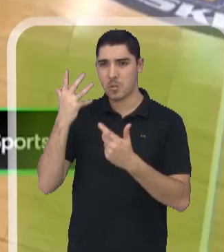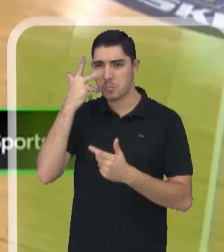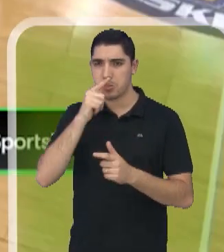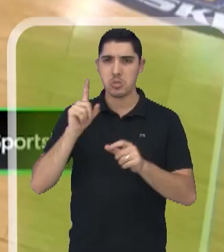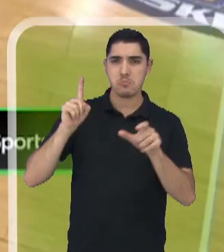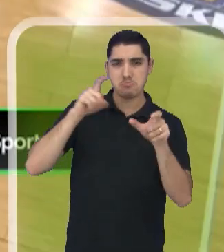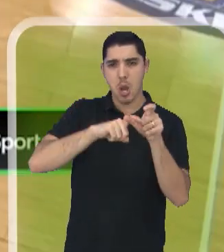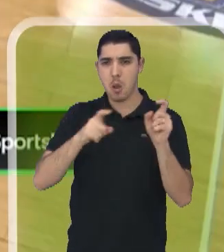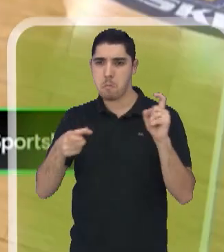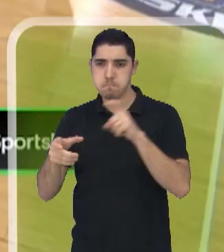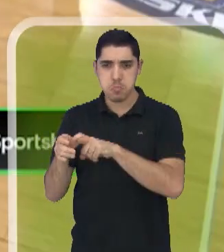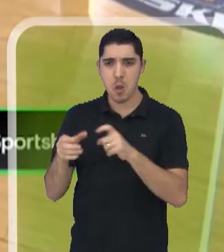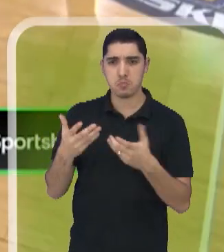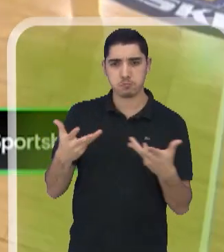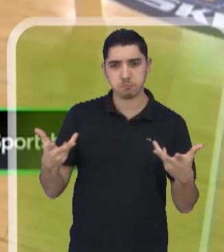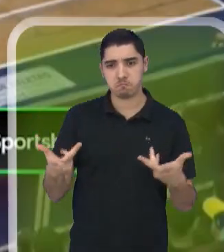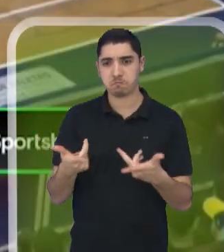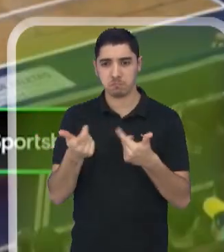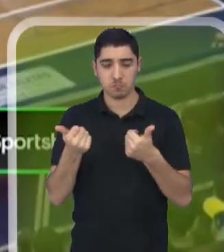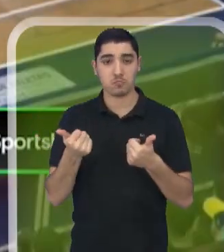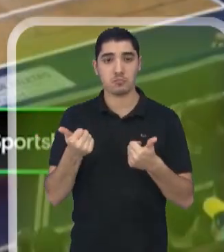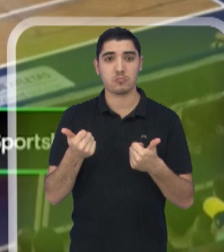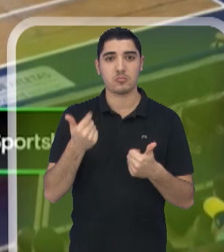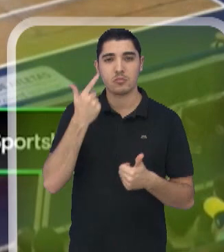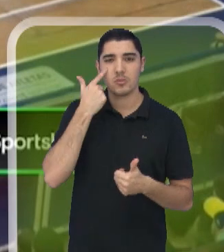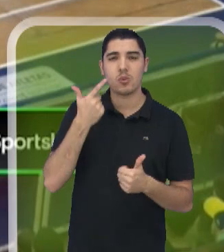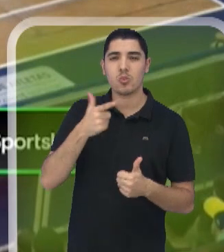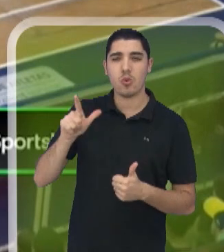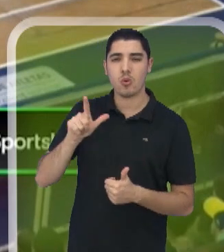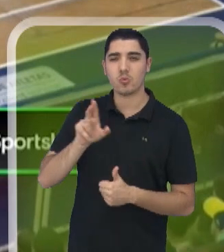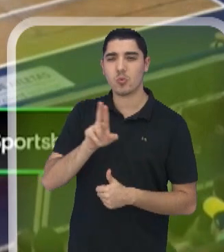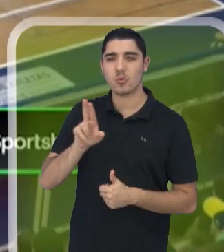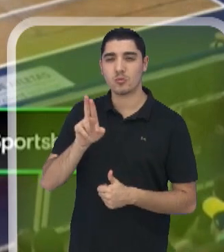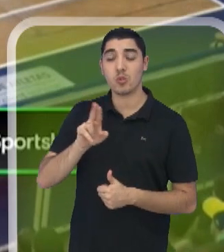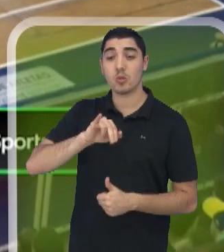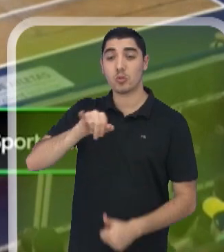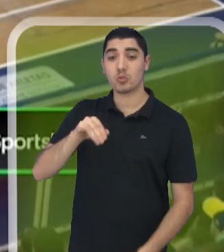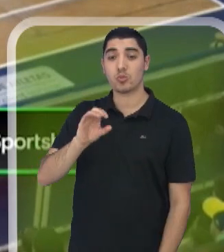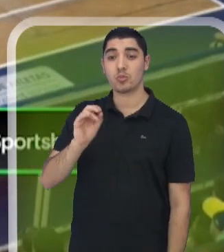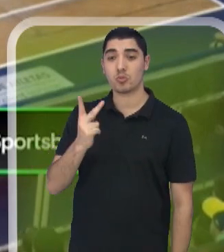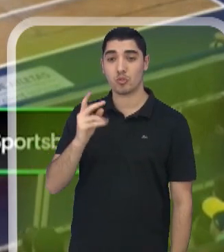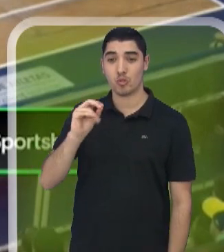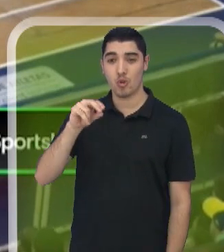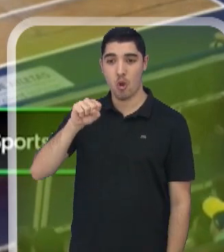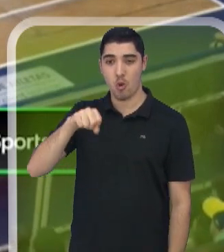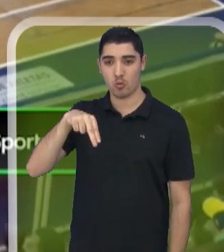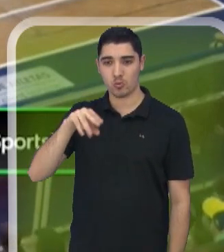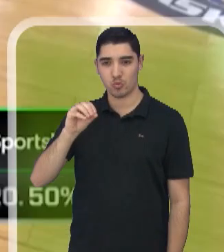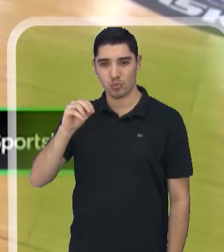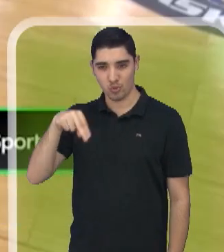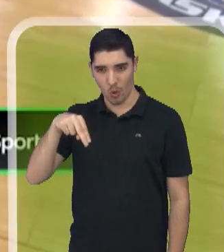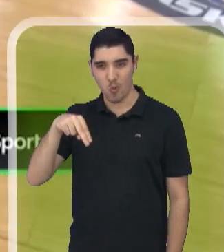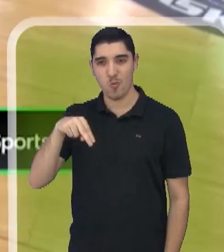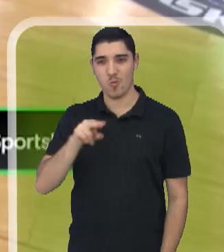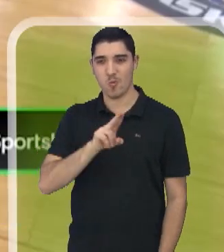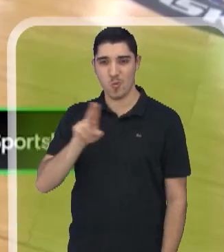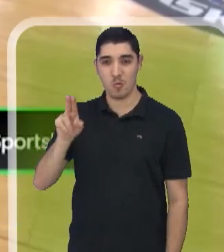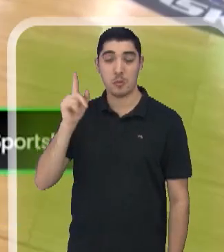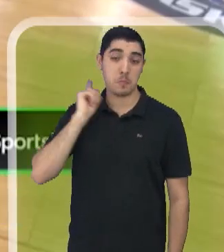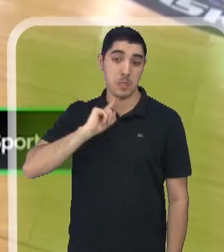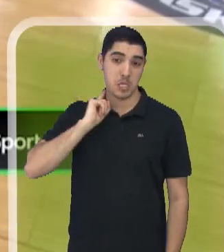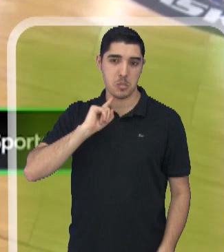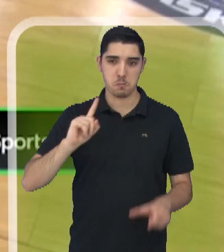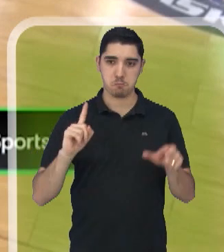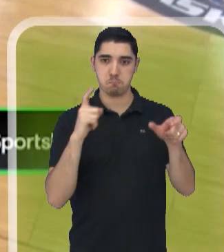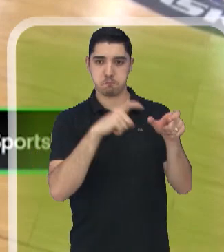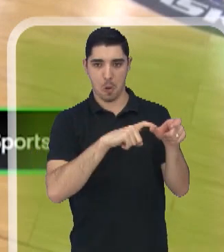aí também. Olha só o... Como é que é o nome dele mesmo? O Johnson, o Sir Johnson, ali marcando para a equipe do Minas. Outra bola